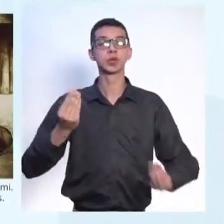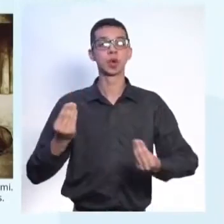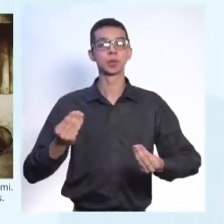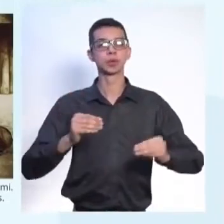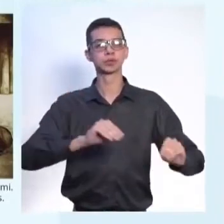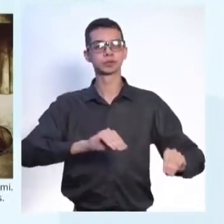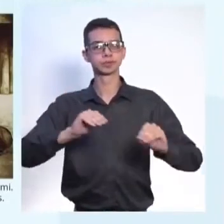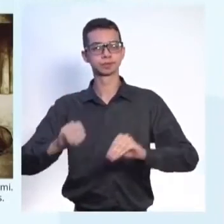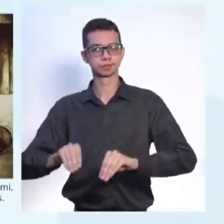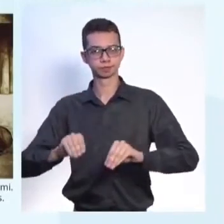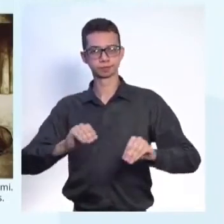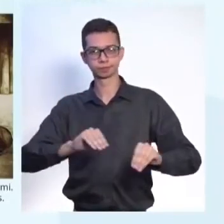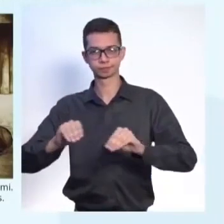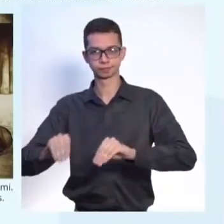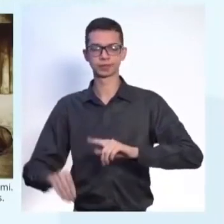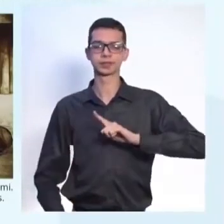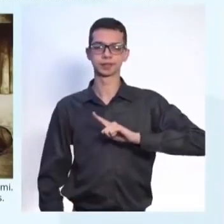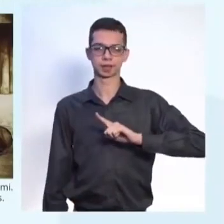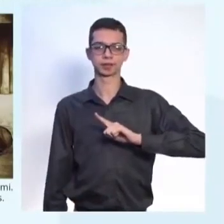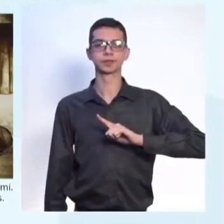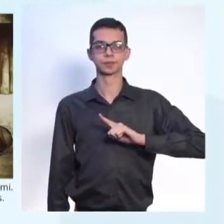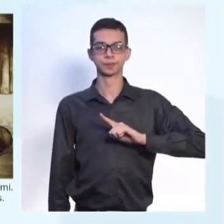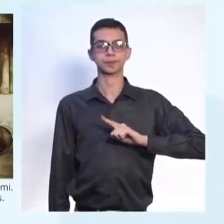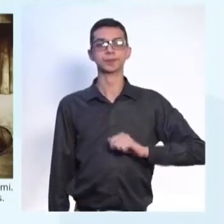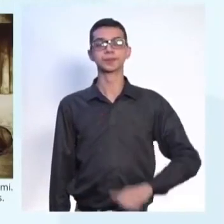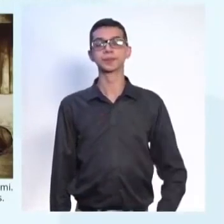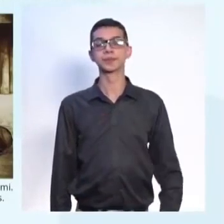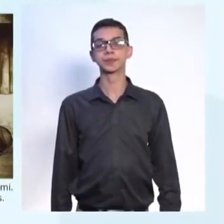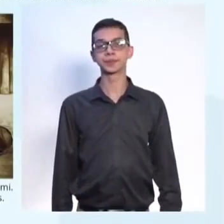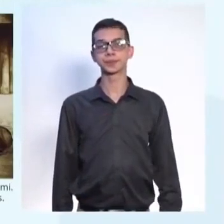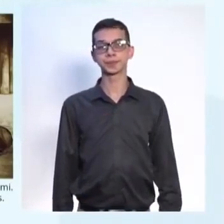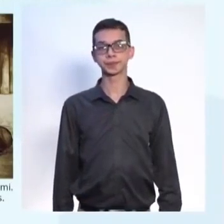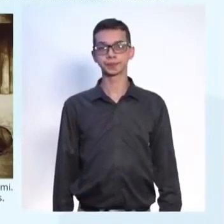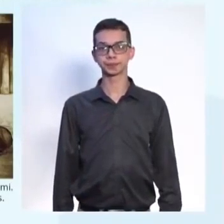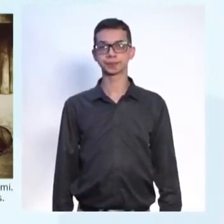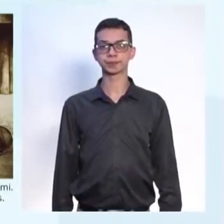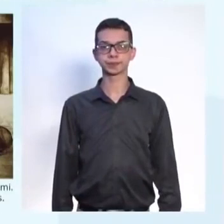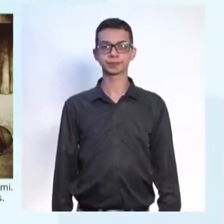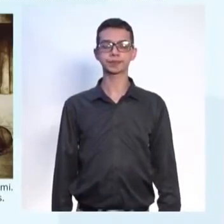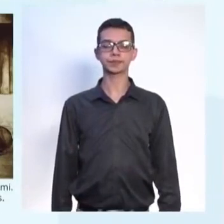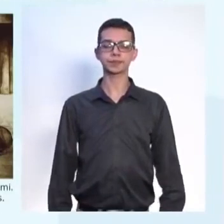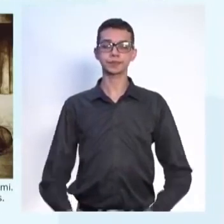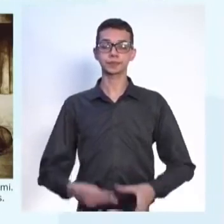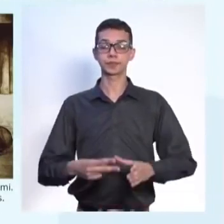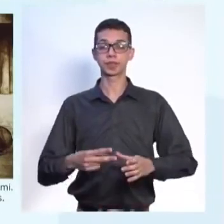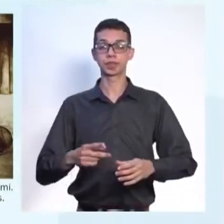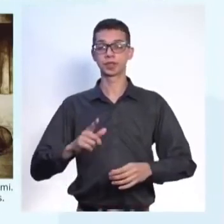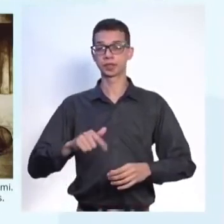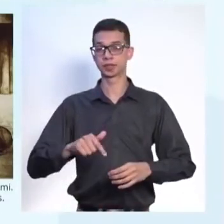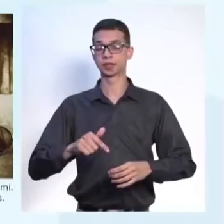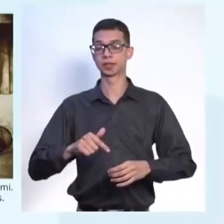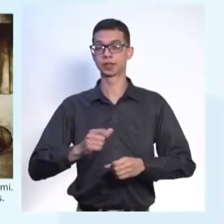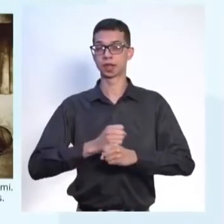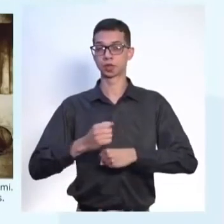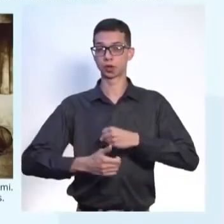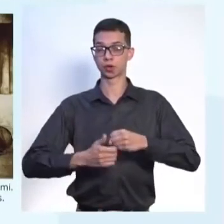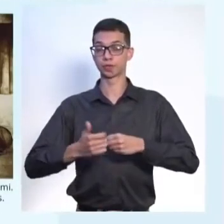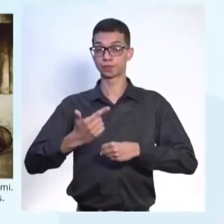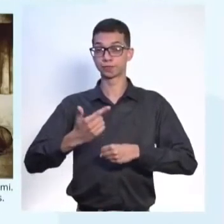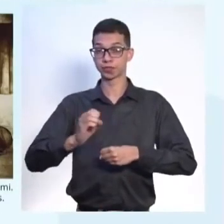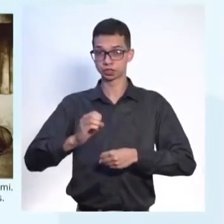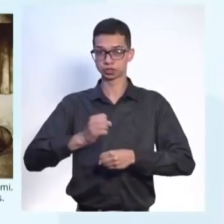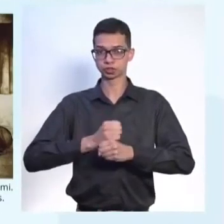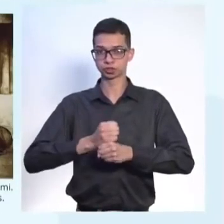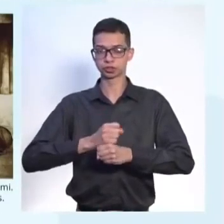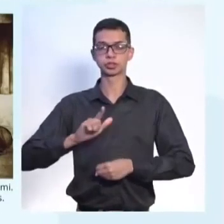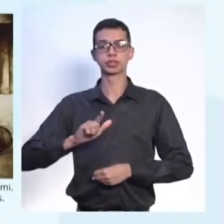imigração que vai acontecer na segunda década do século XIX, principalmente após